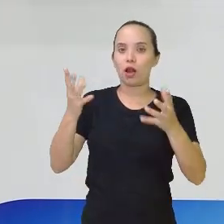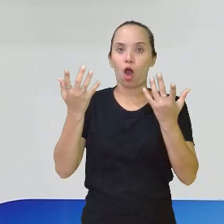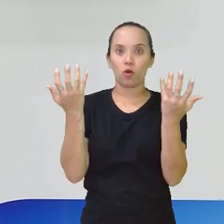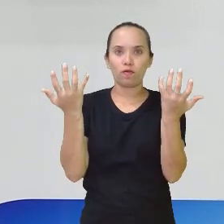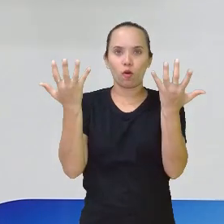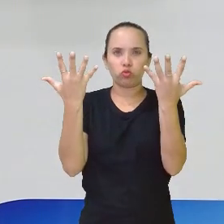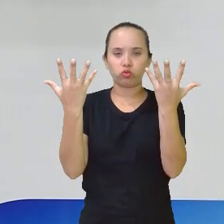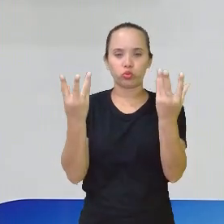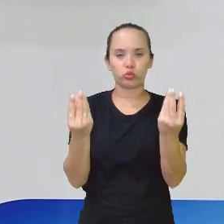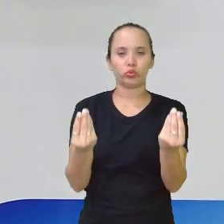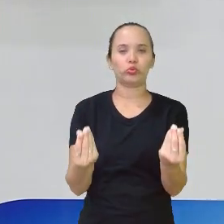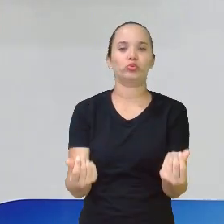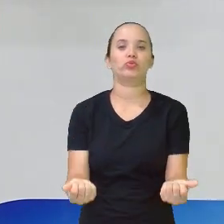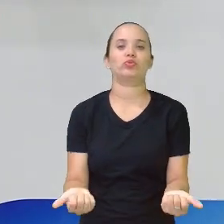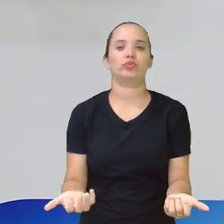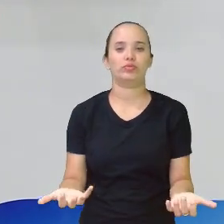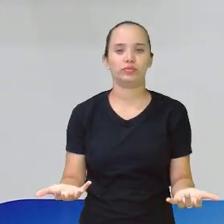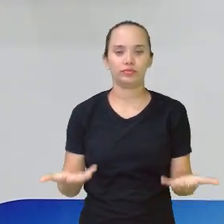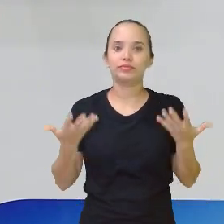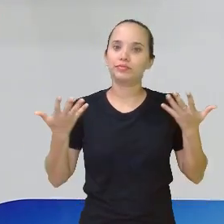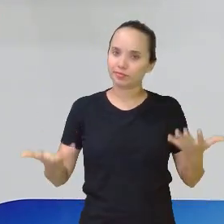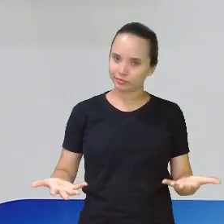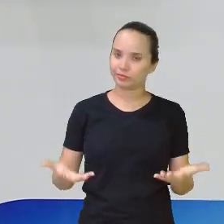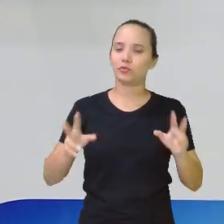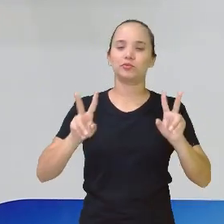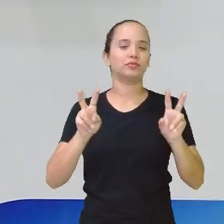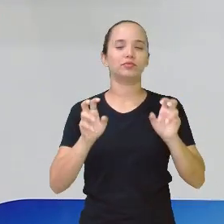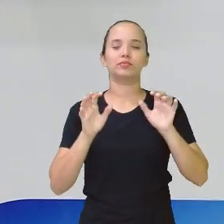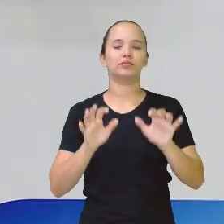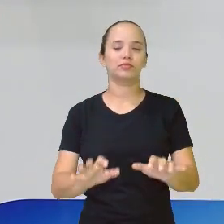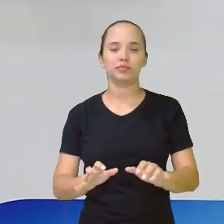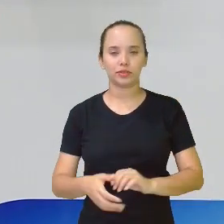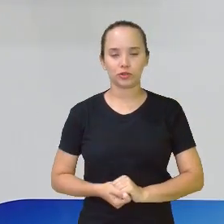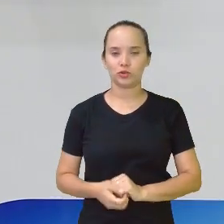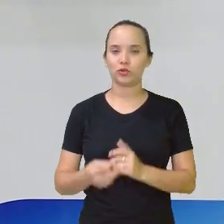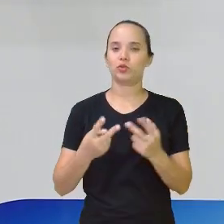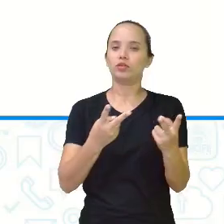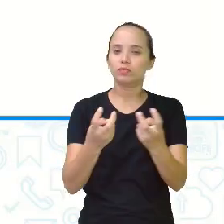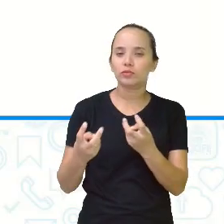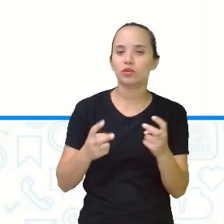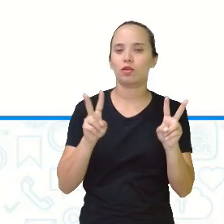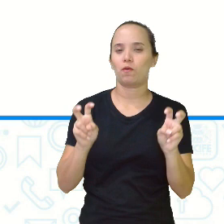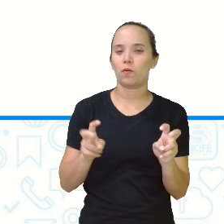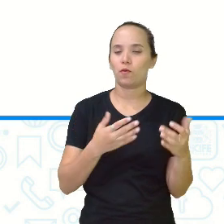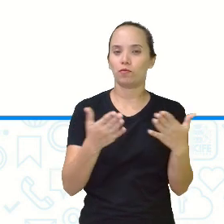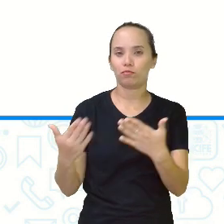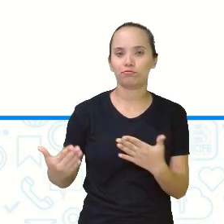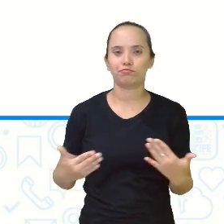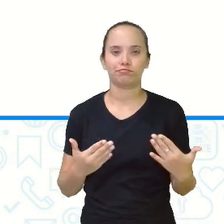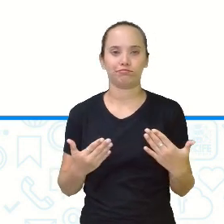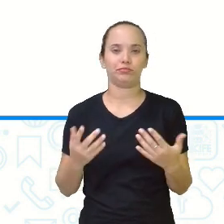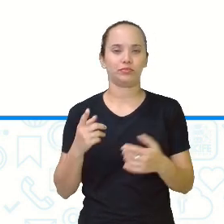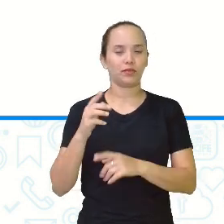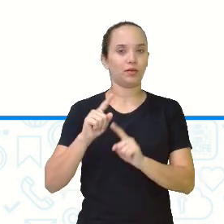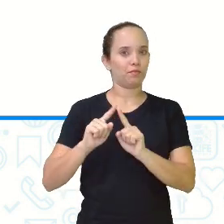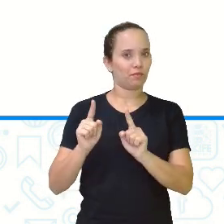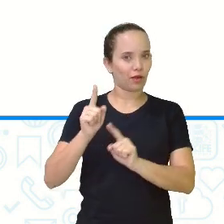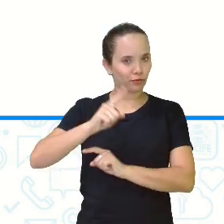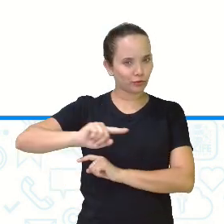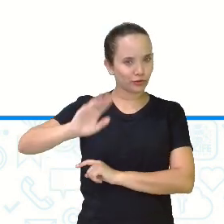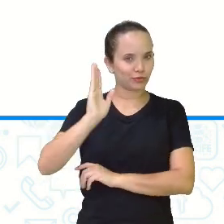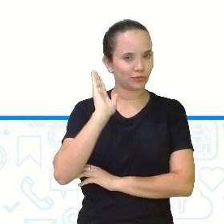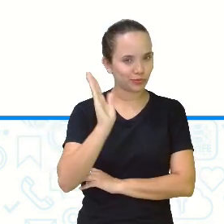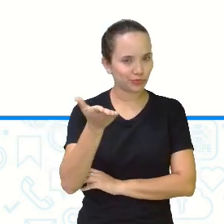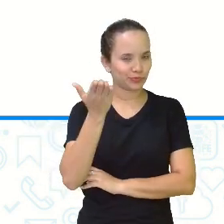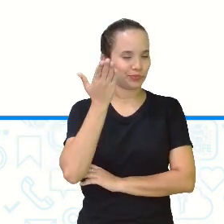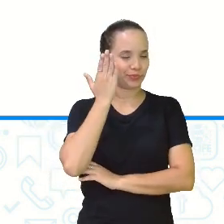apague? Pois é isso que nós iremos conversar, é sobre esse processo. Mas você agora já sabe o que é